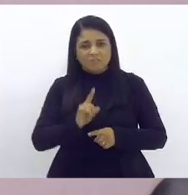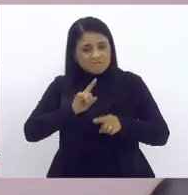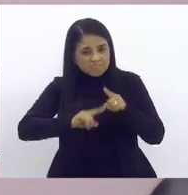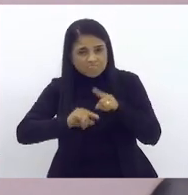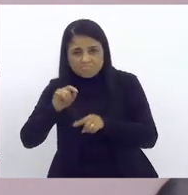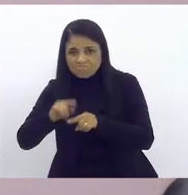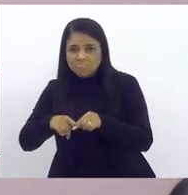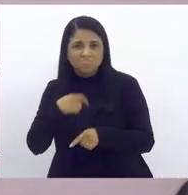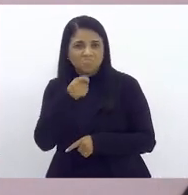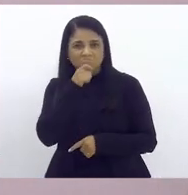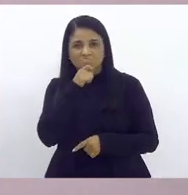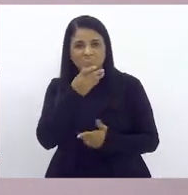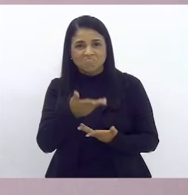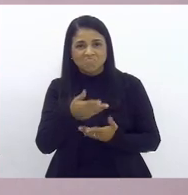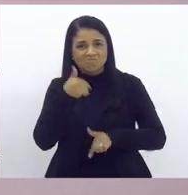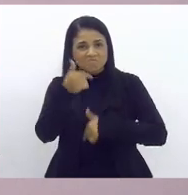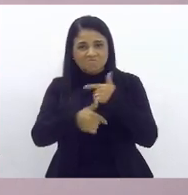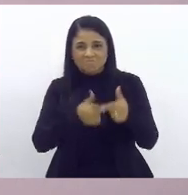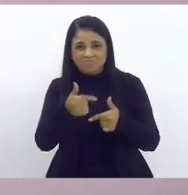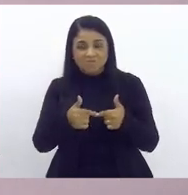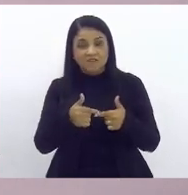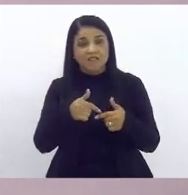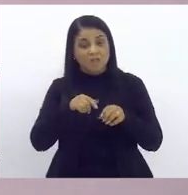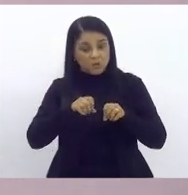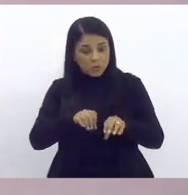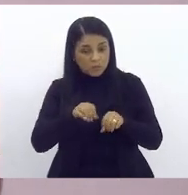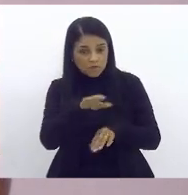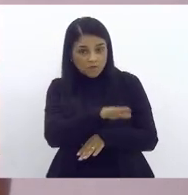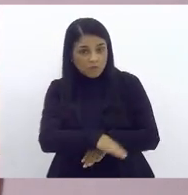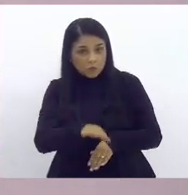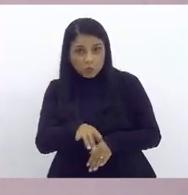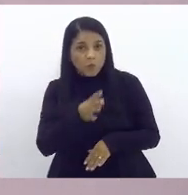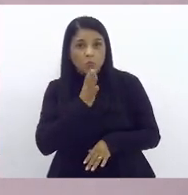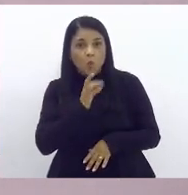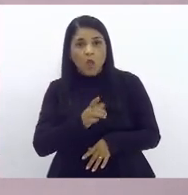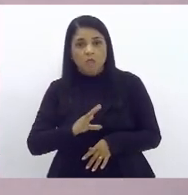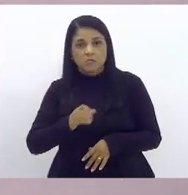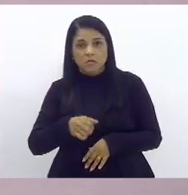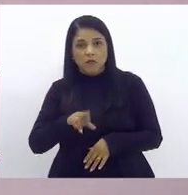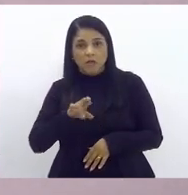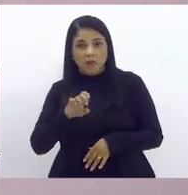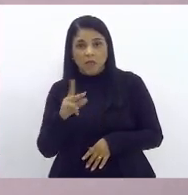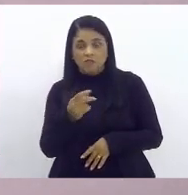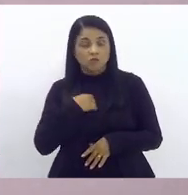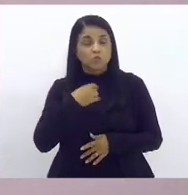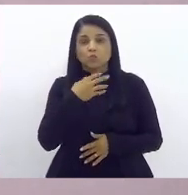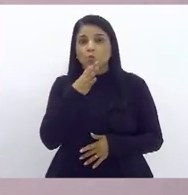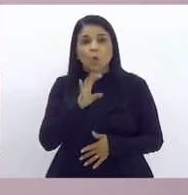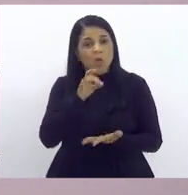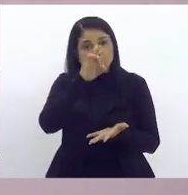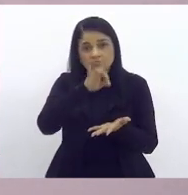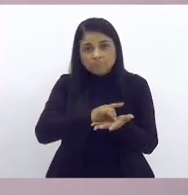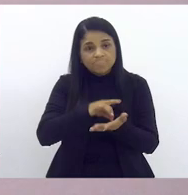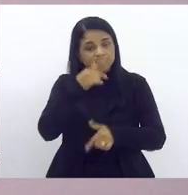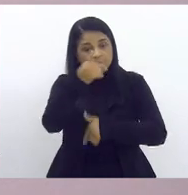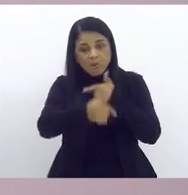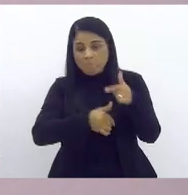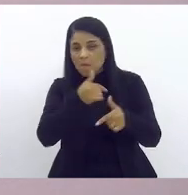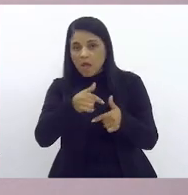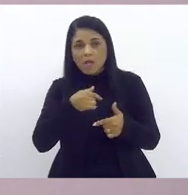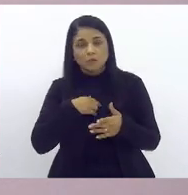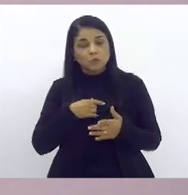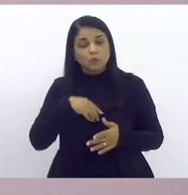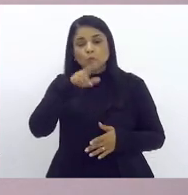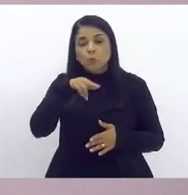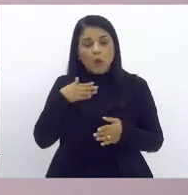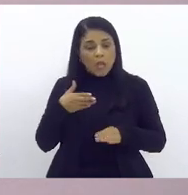serviço. Cara, muita gente fala de educação infantil, mas não conhece creche, não conhece realidade de creche, o trabalho de creche, nunca pisaram